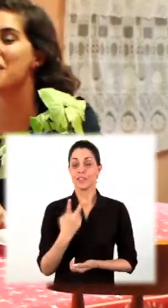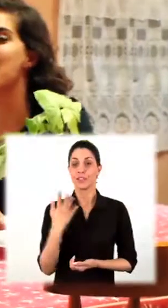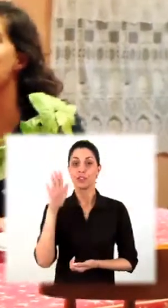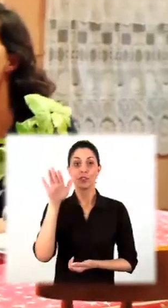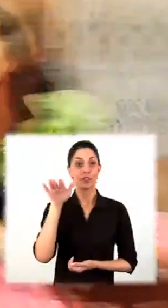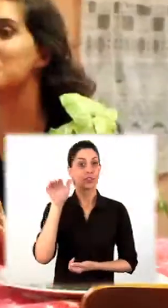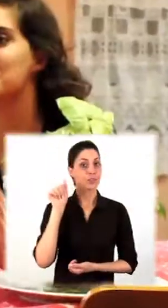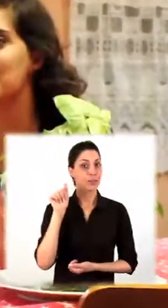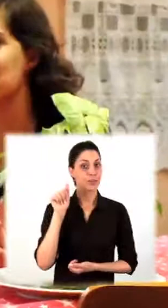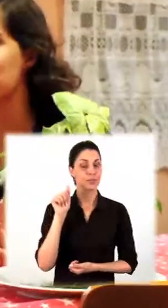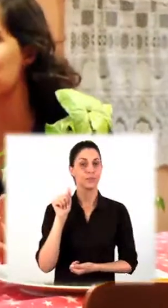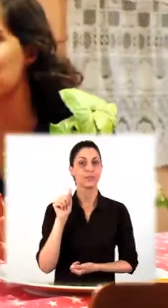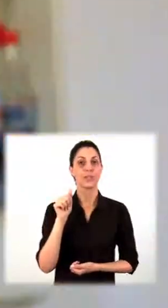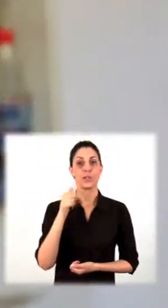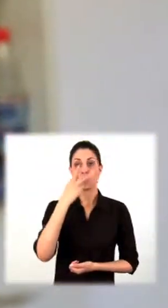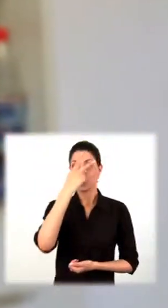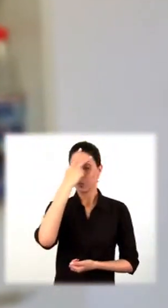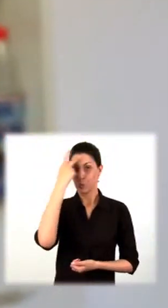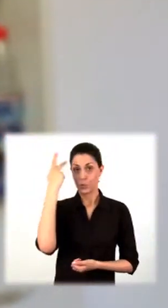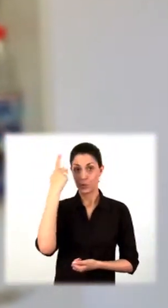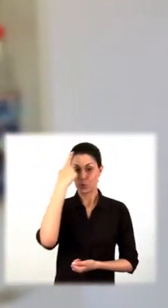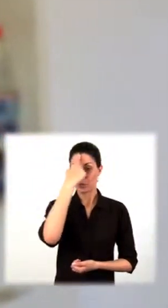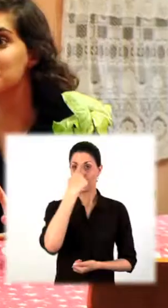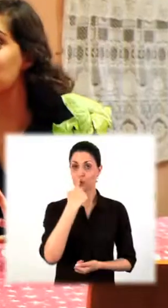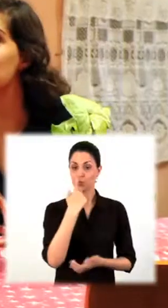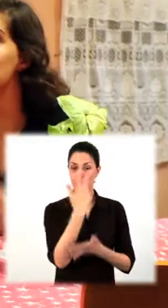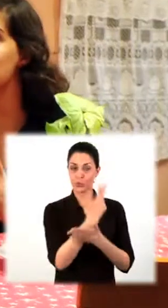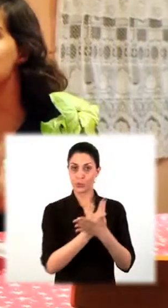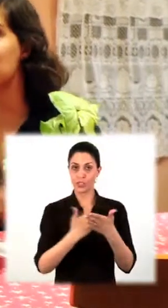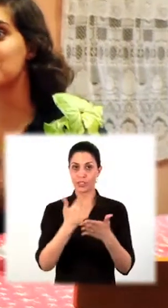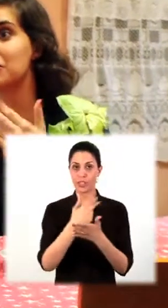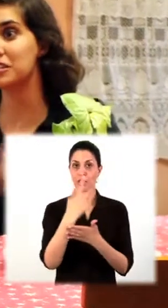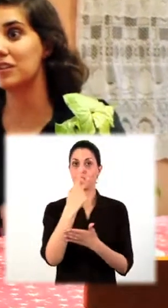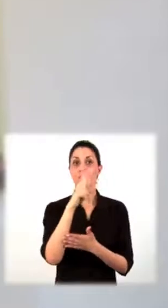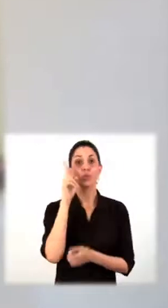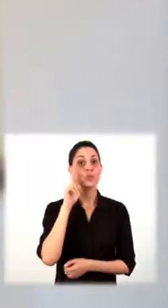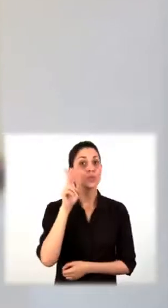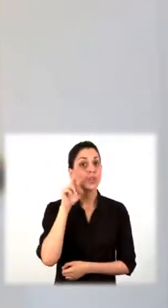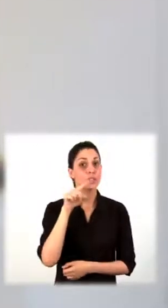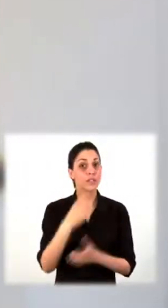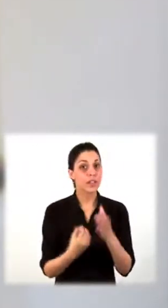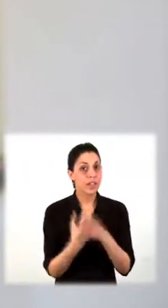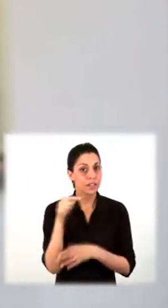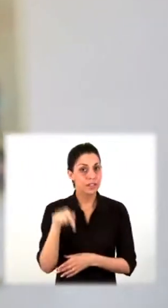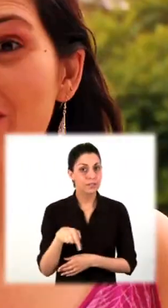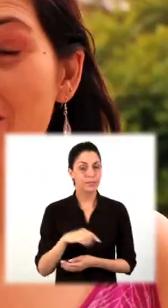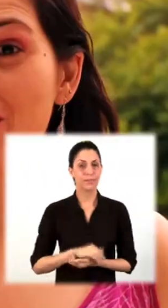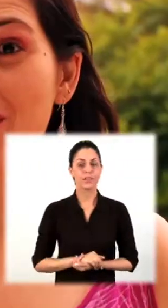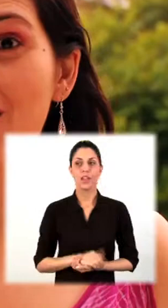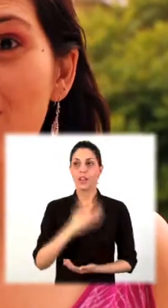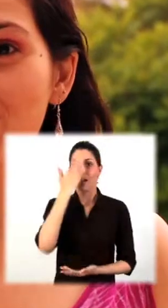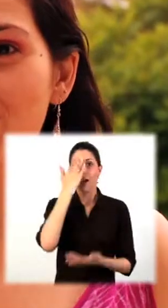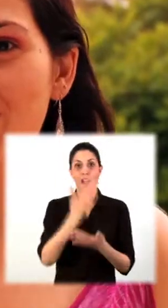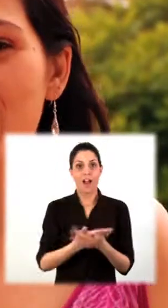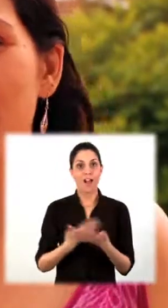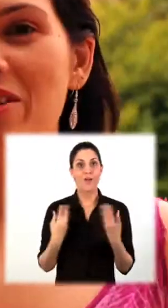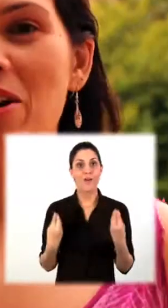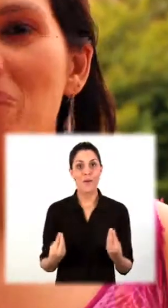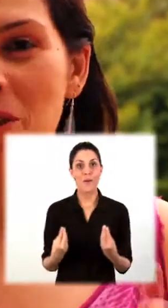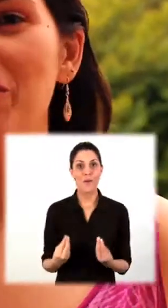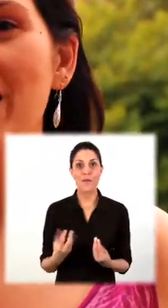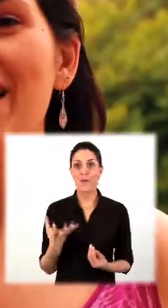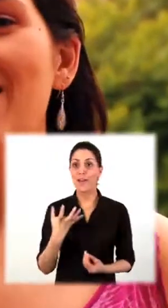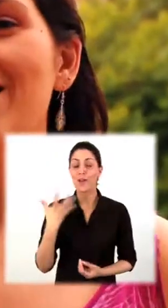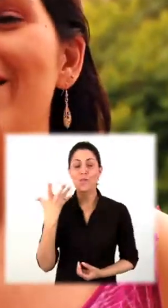vai chamar um ilustrador para fazer os desenhos todos dessa história que você vai criar aqui nesse desafio. Nossa, eu não acredito nisso. Eu